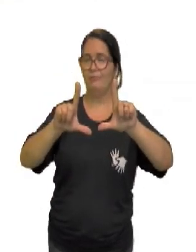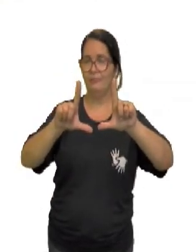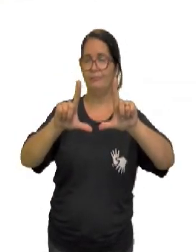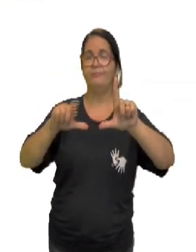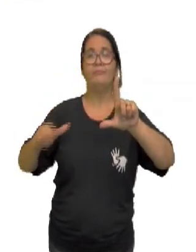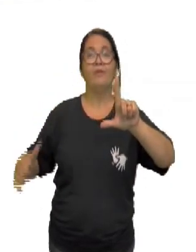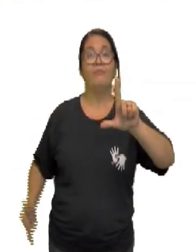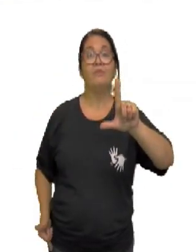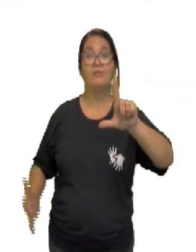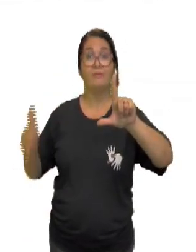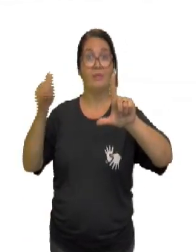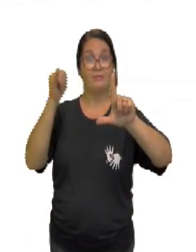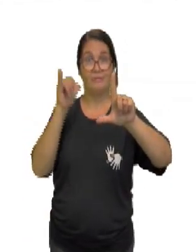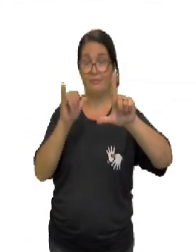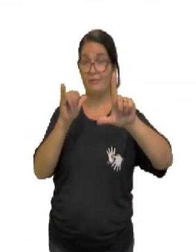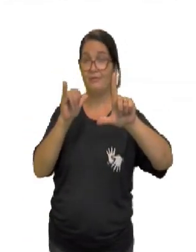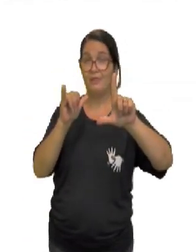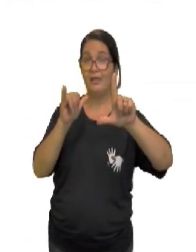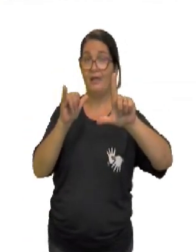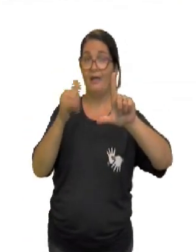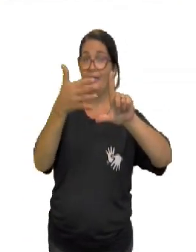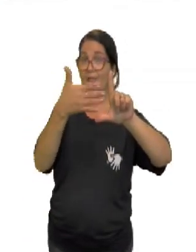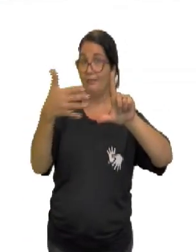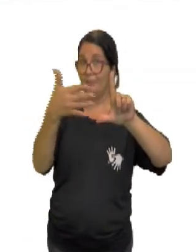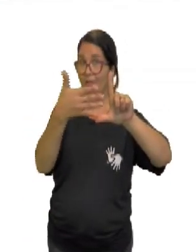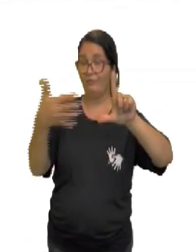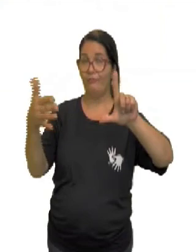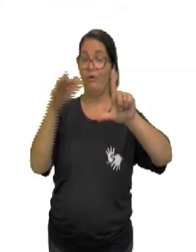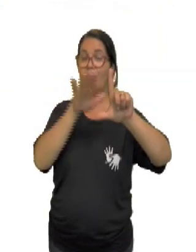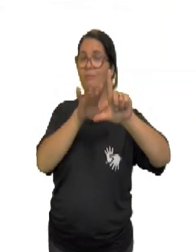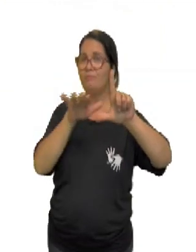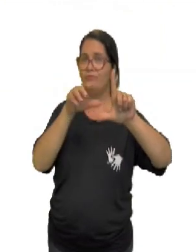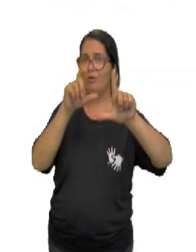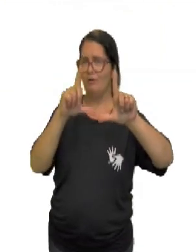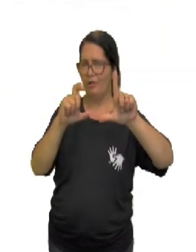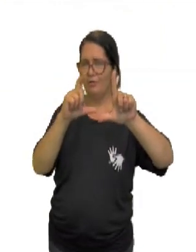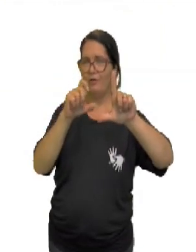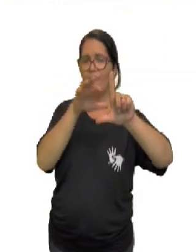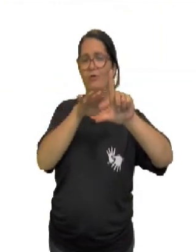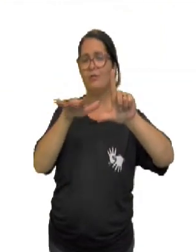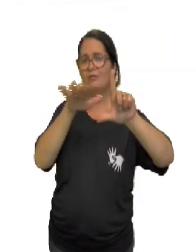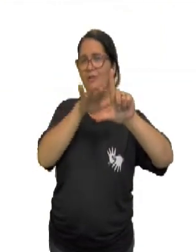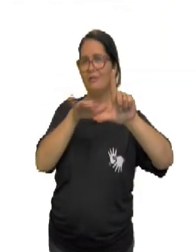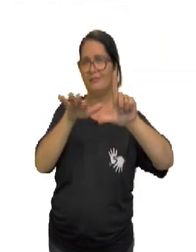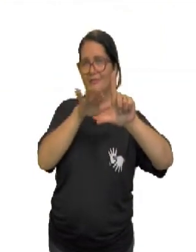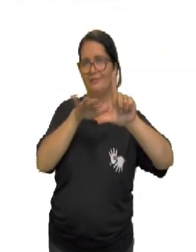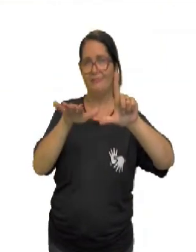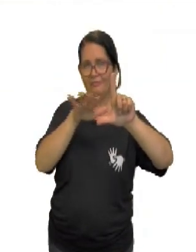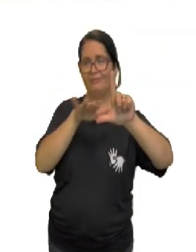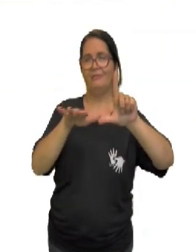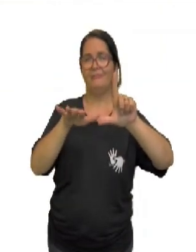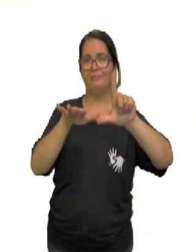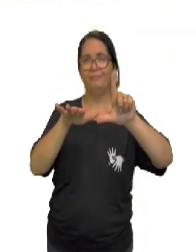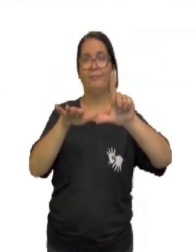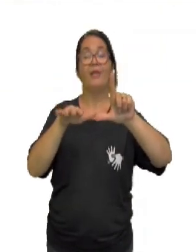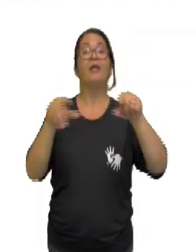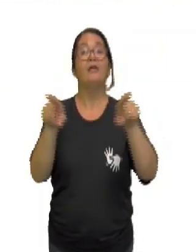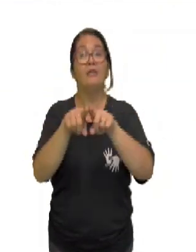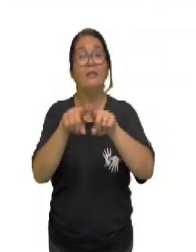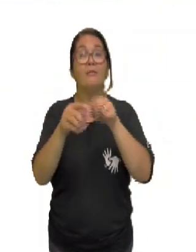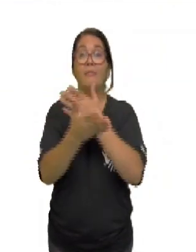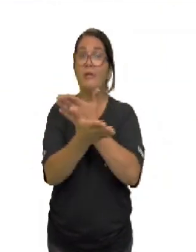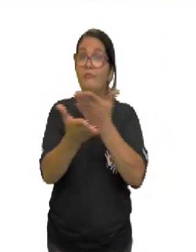Basta apontar a câmera do seu celular para a imagem que aparece no canto da tela. E